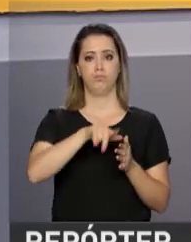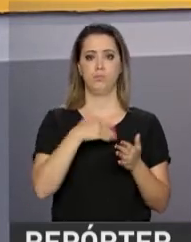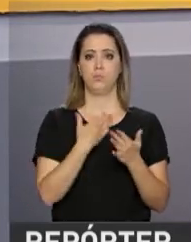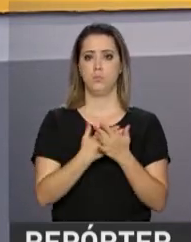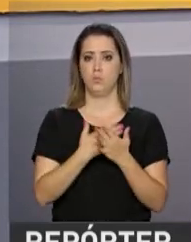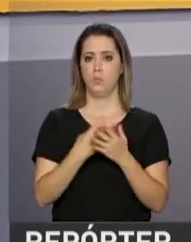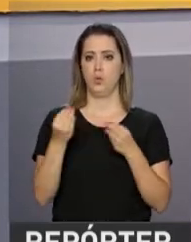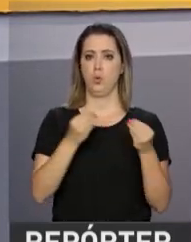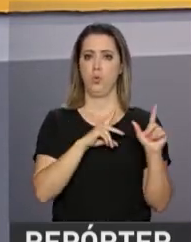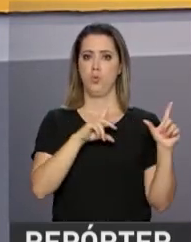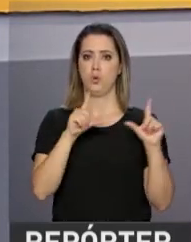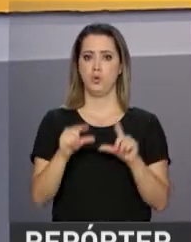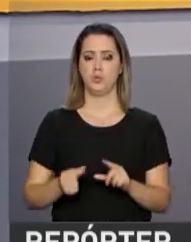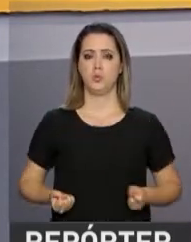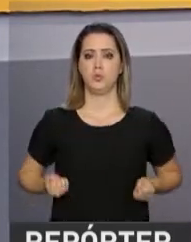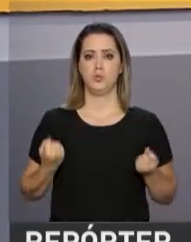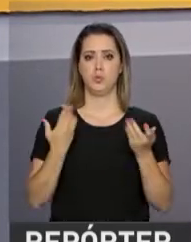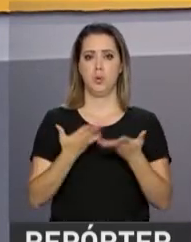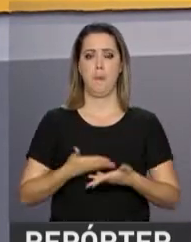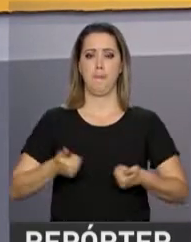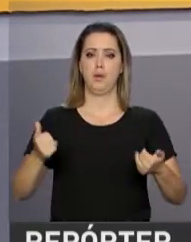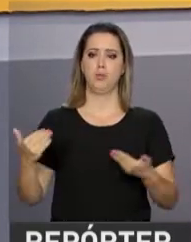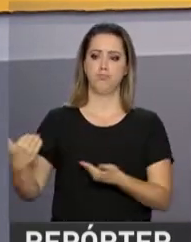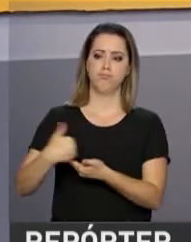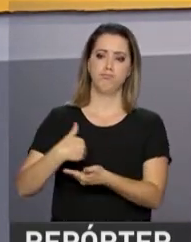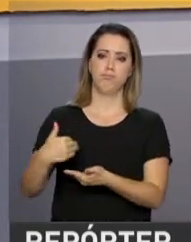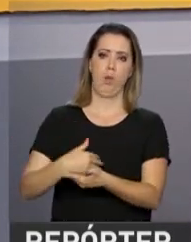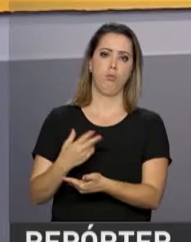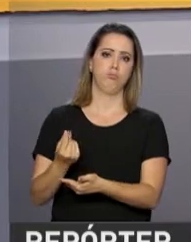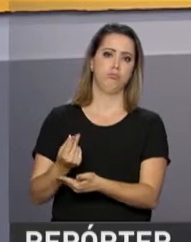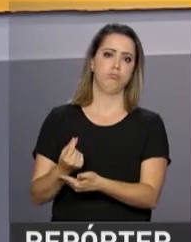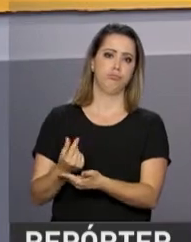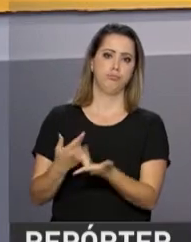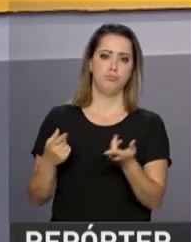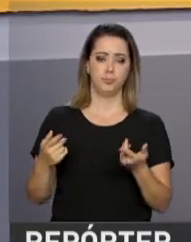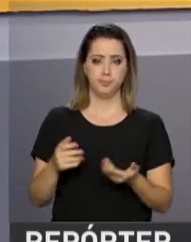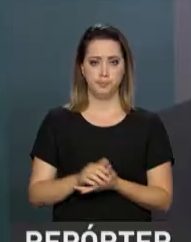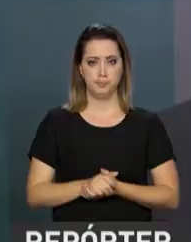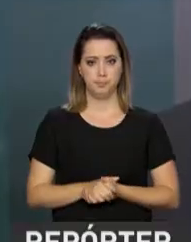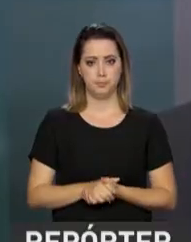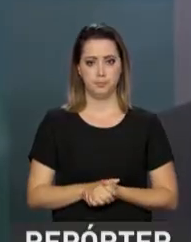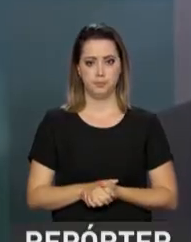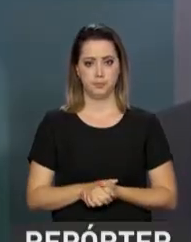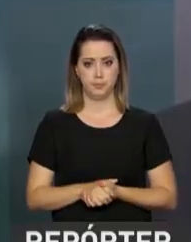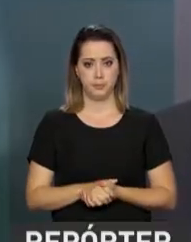sobre como reduzir gastos e aumentar a arrecadação do governo